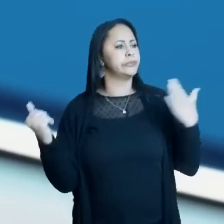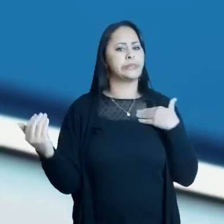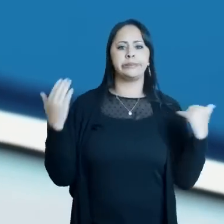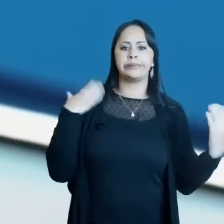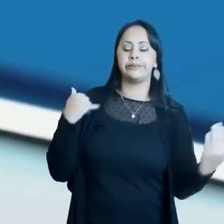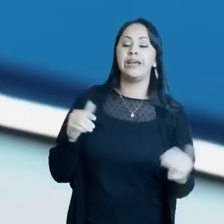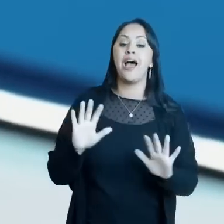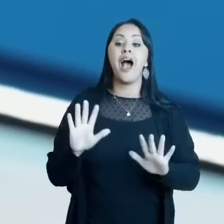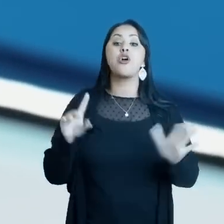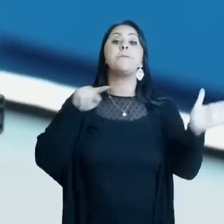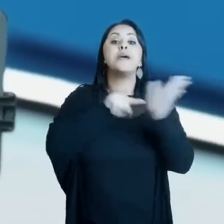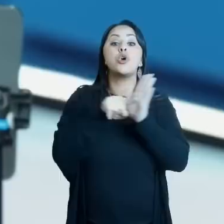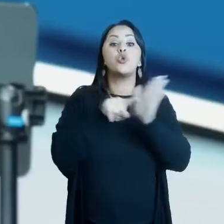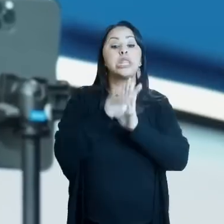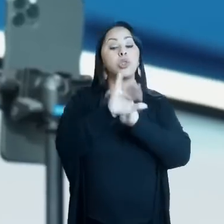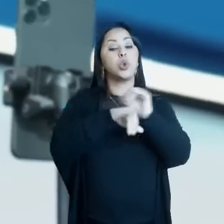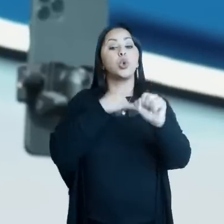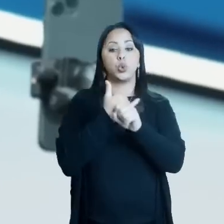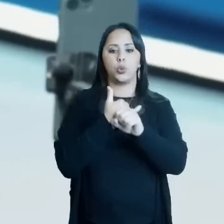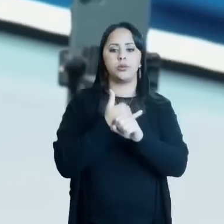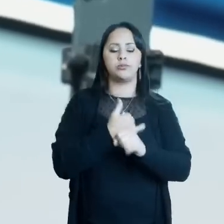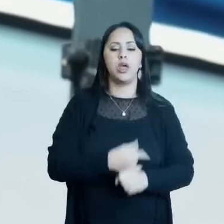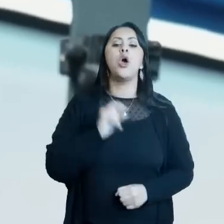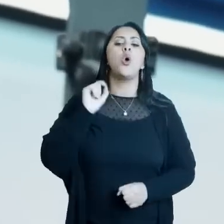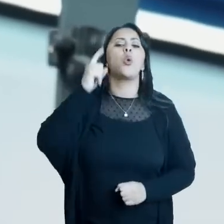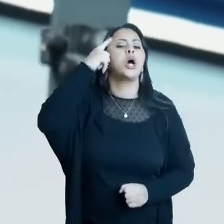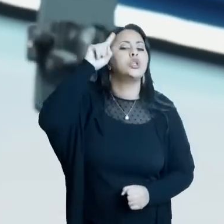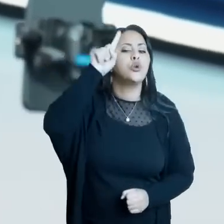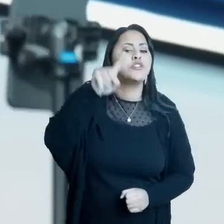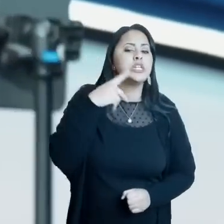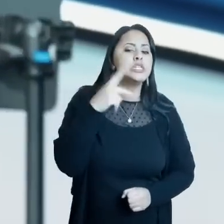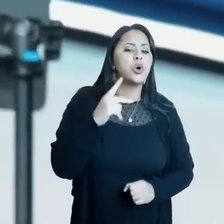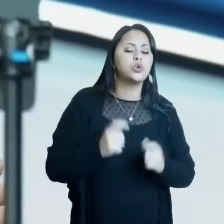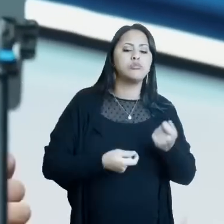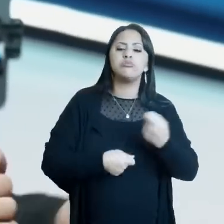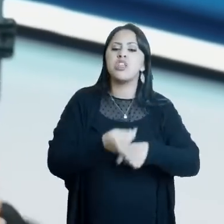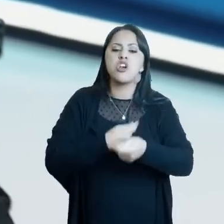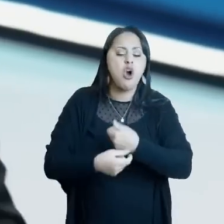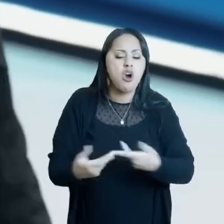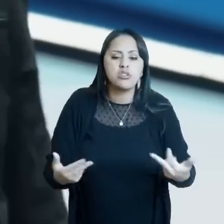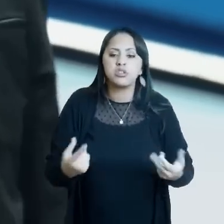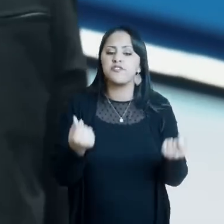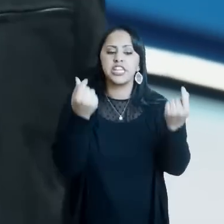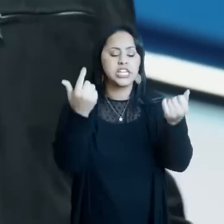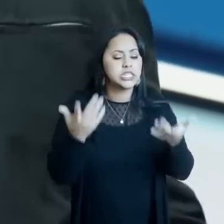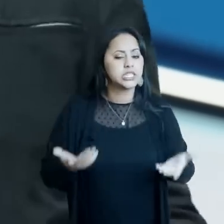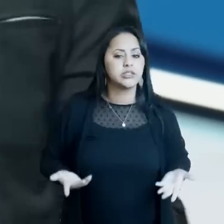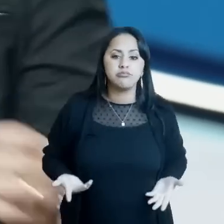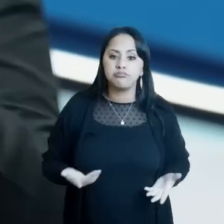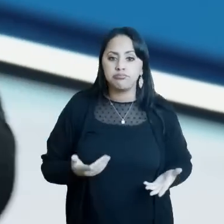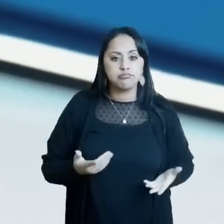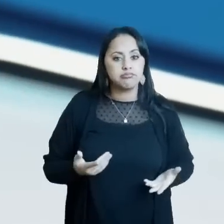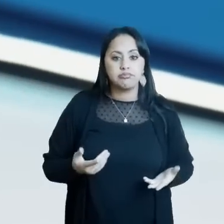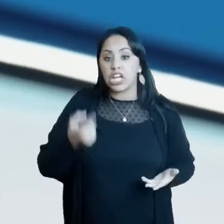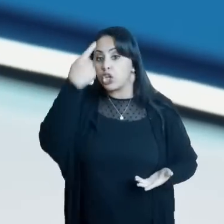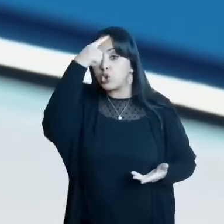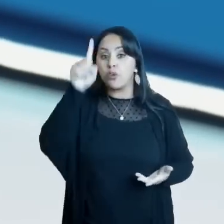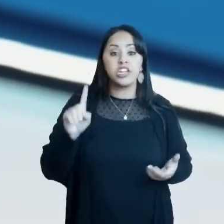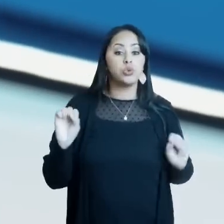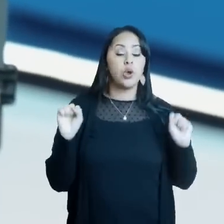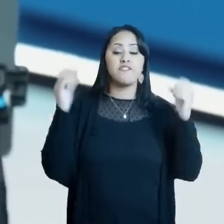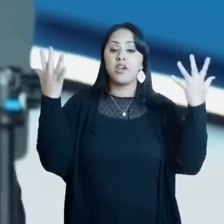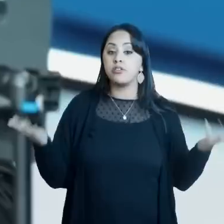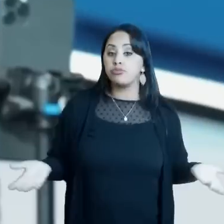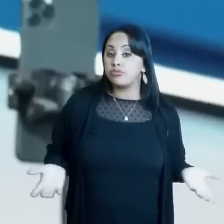as perguntas no YouTube, manda as perguntas. Qual a dúvida que você tem sobre o seu negócio? Qual a dúvida que você tem sobre finanças? Qual a dúvida que você tem sobre o